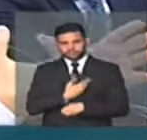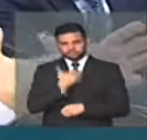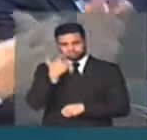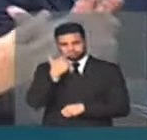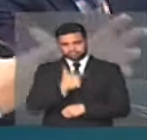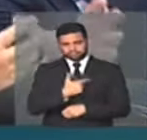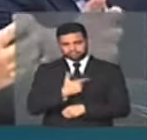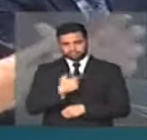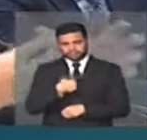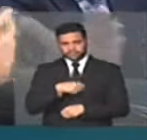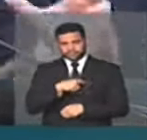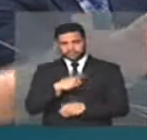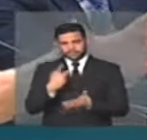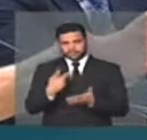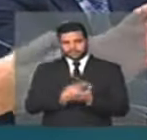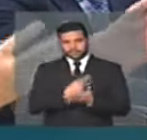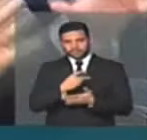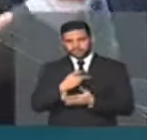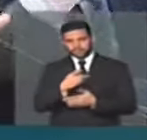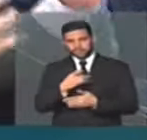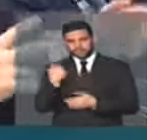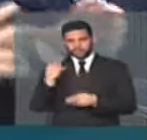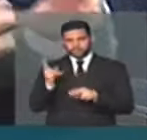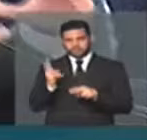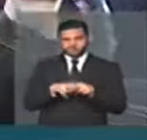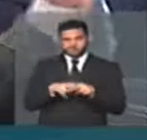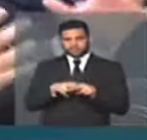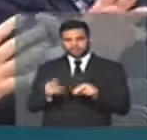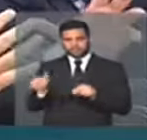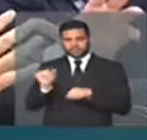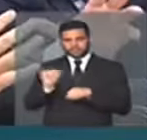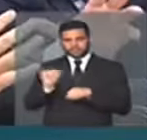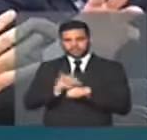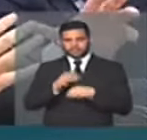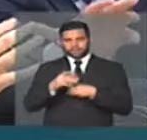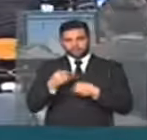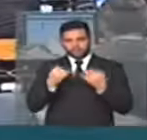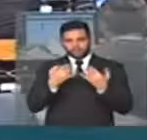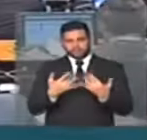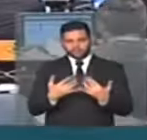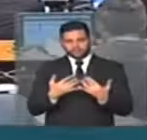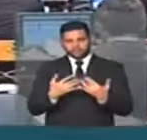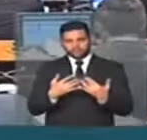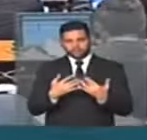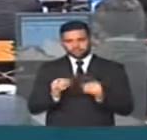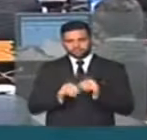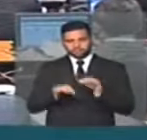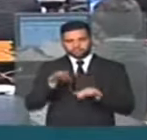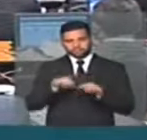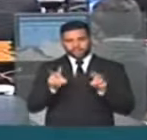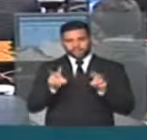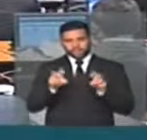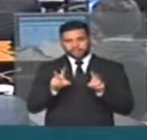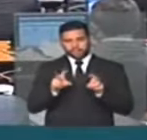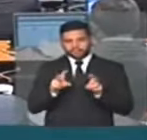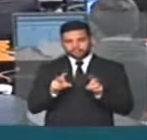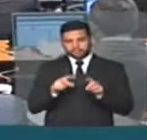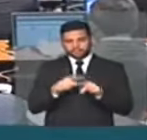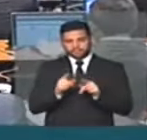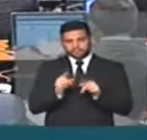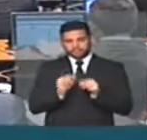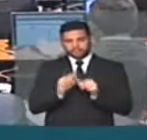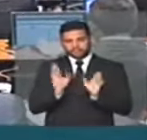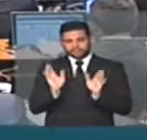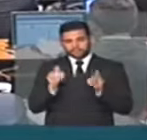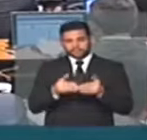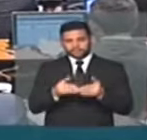atos. Essa é a realidade da maioridade penal. Tentam jogar aqui diversos conceitos que flutuam em torno desse tema, mas